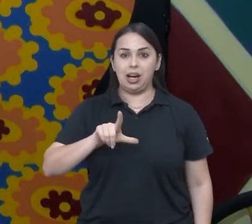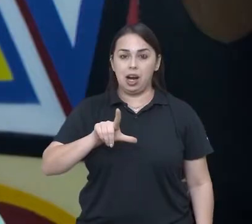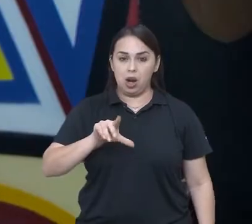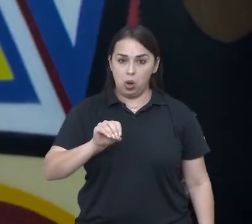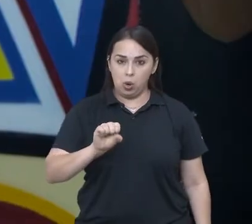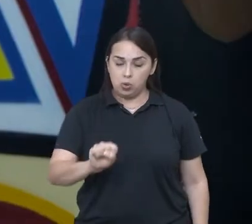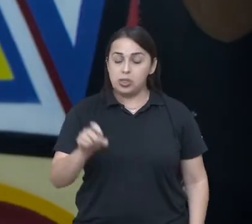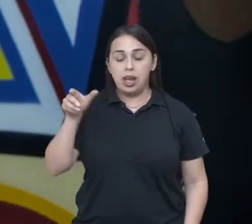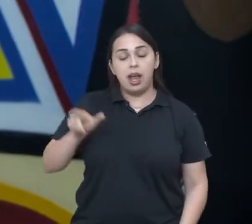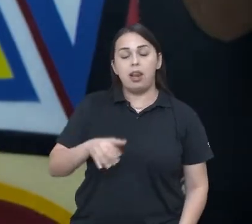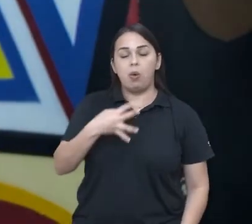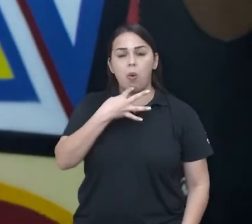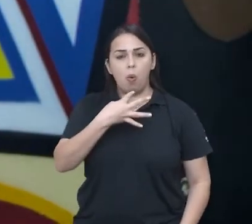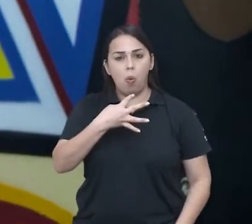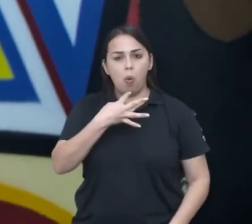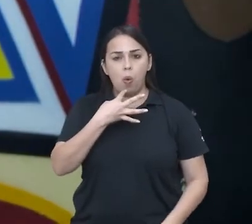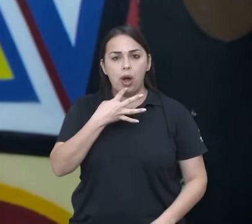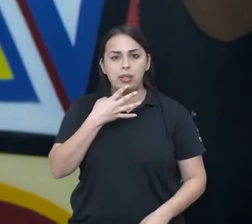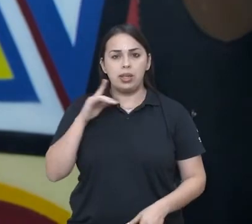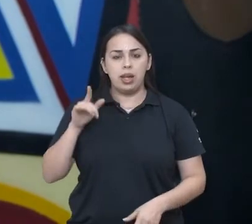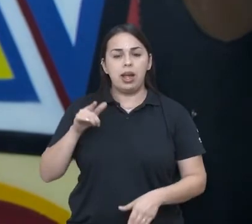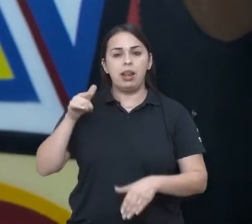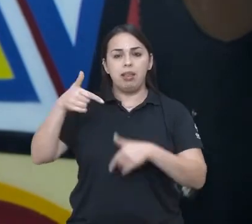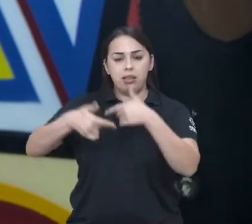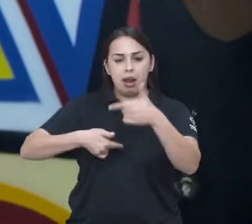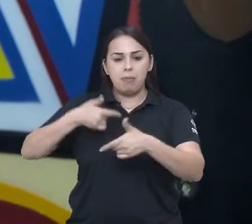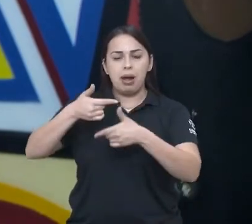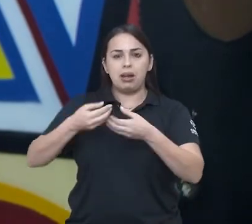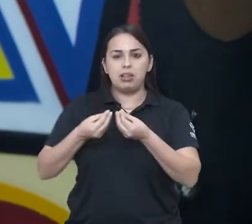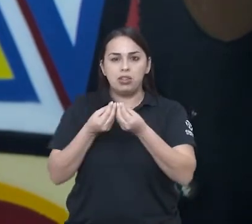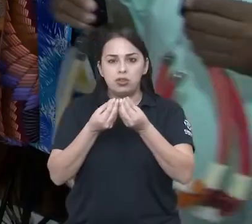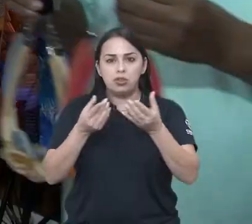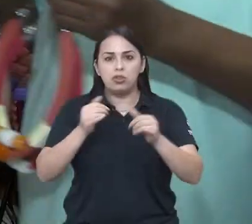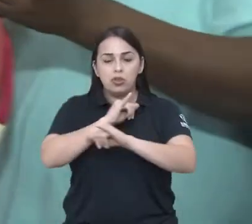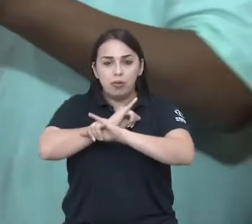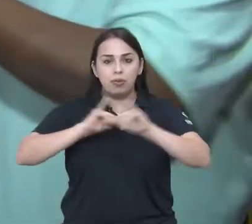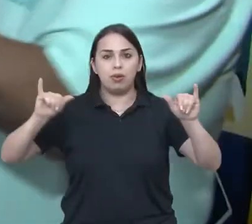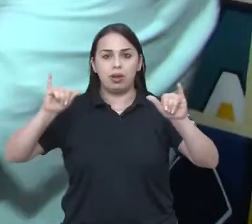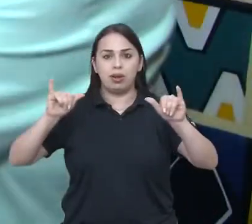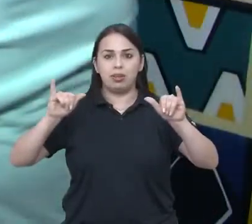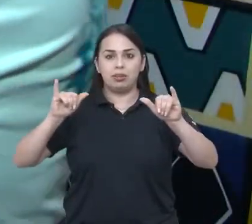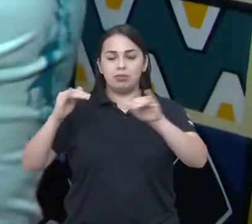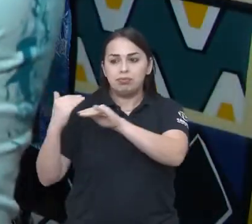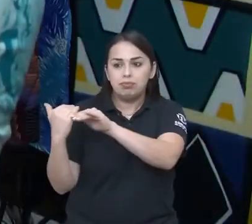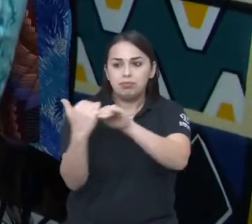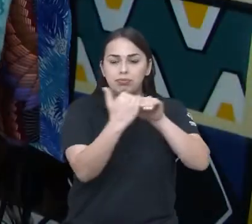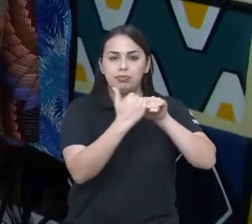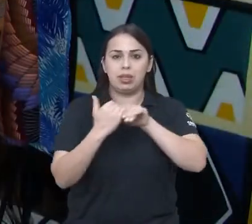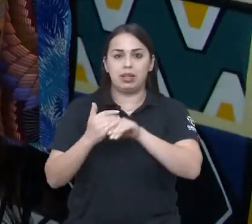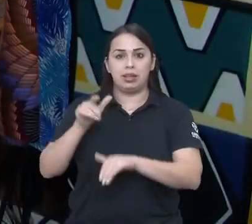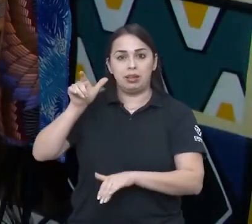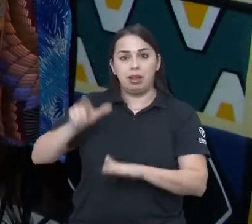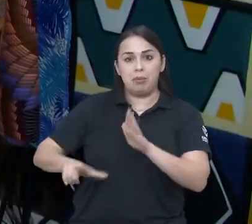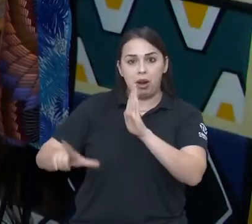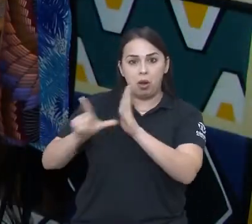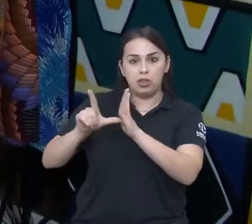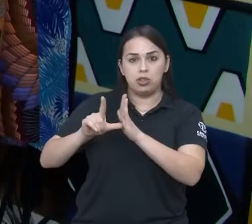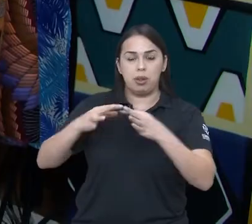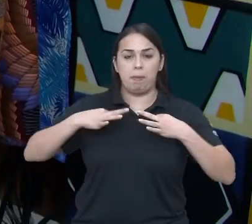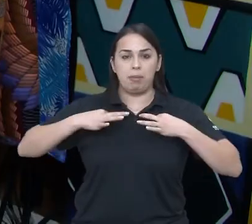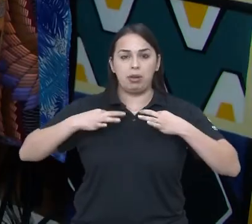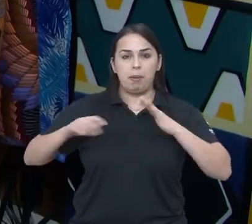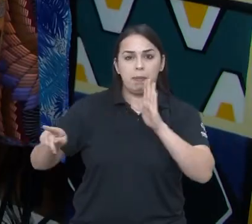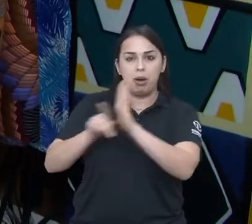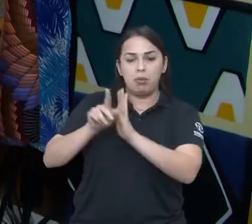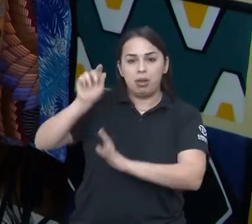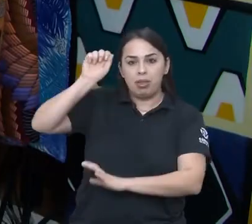assunto. Além de presidir o Conselho Municipal de Promoção da Igualdade Racial, ele e a esposa têm essa loja de moda africana, próximo